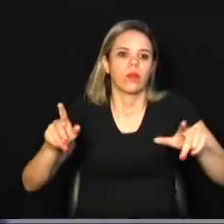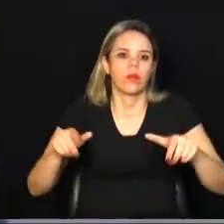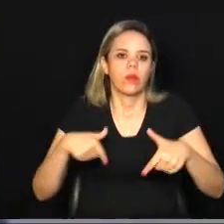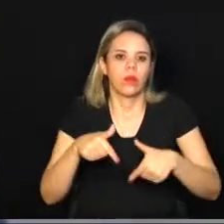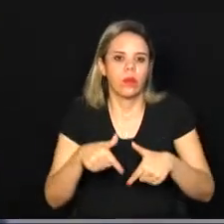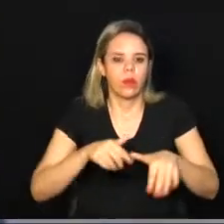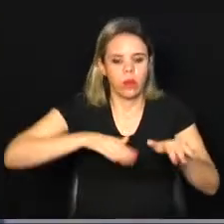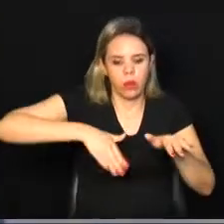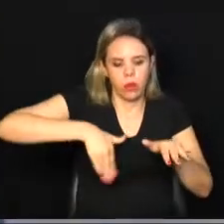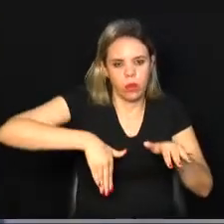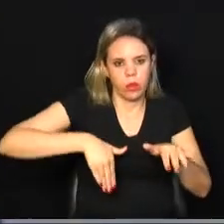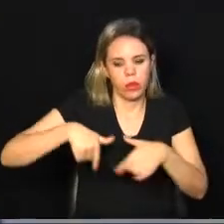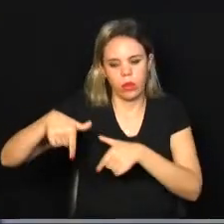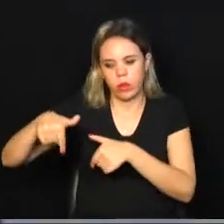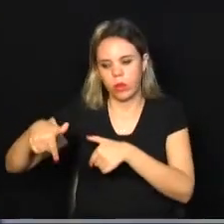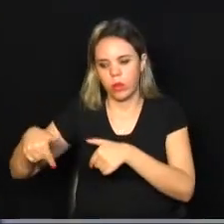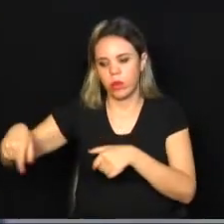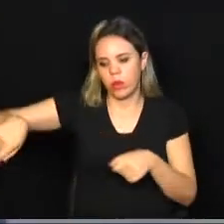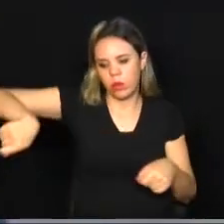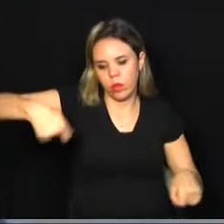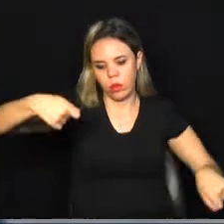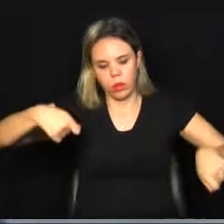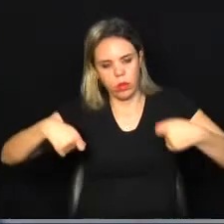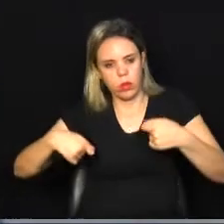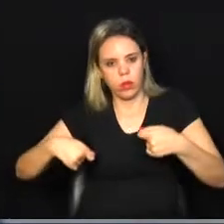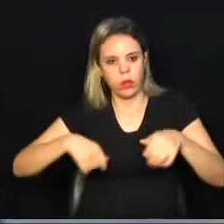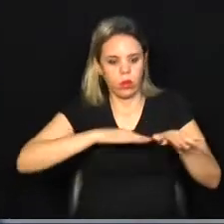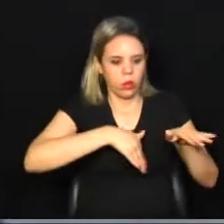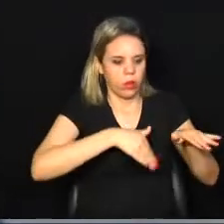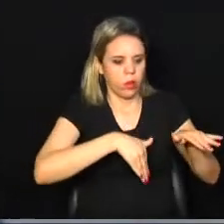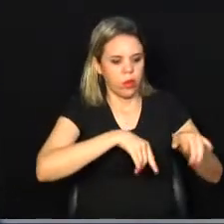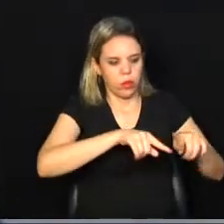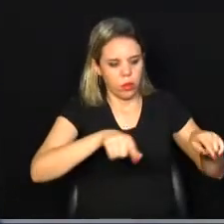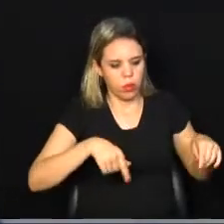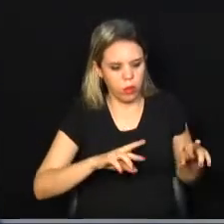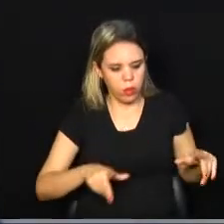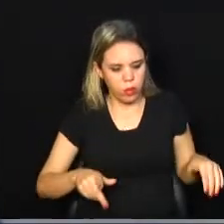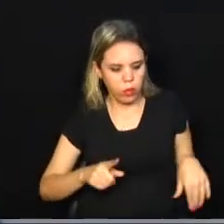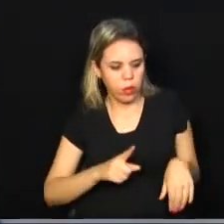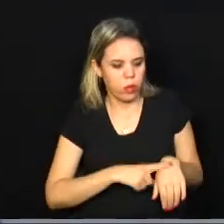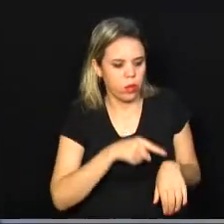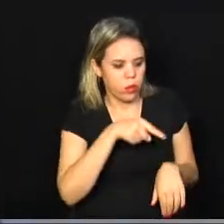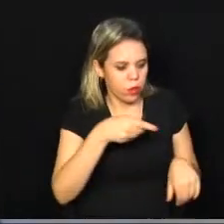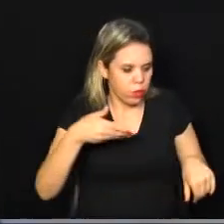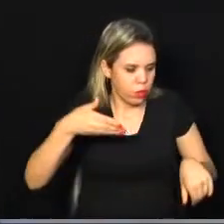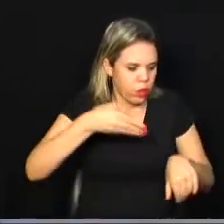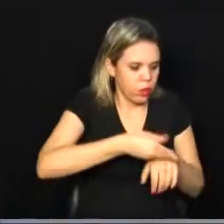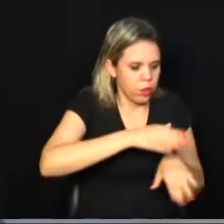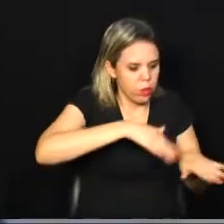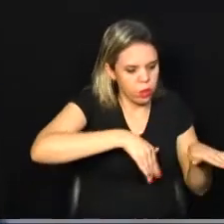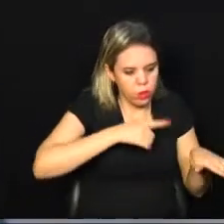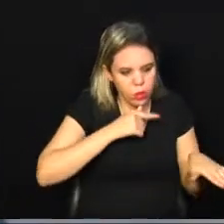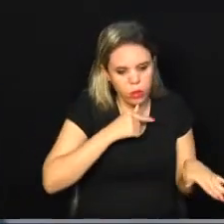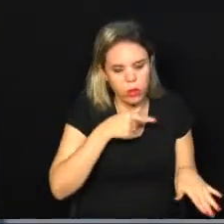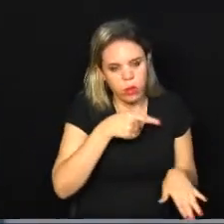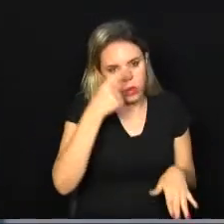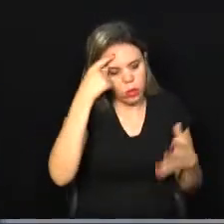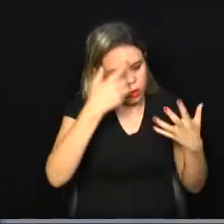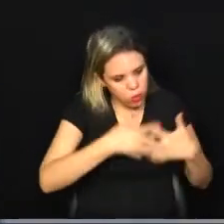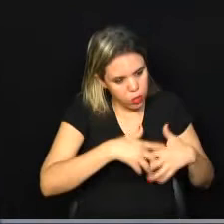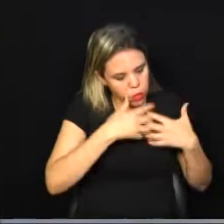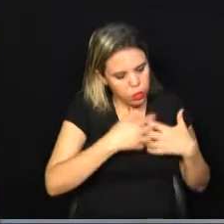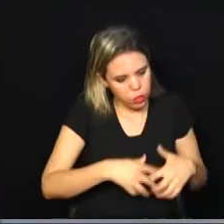um nadador e trabalhar com um tenista. O nadador de piscina, a partir do momento que ele cai dentro da água, as